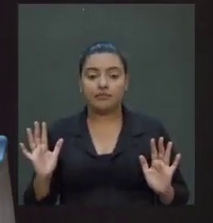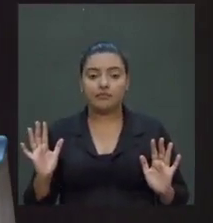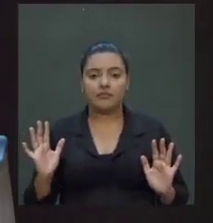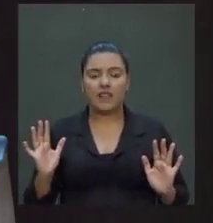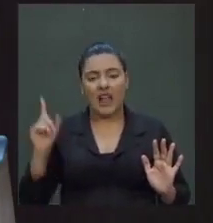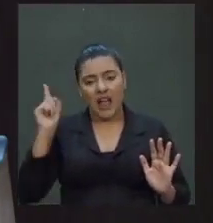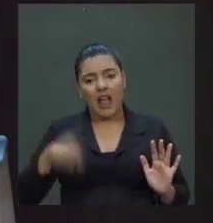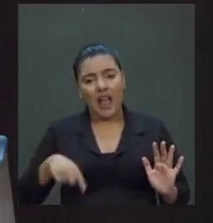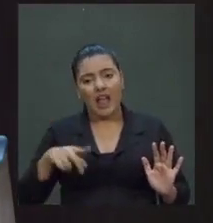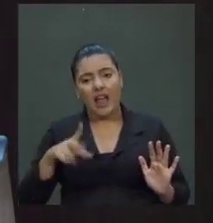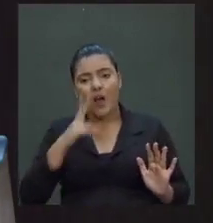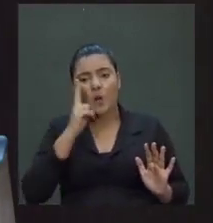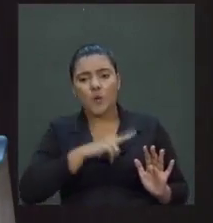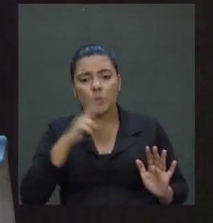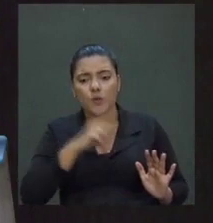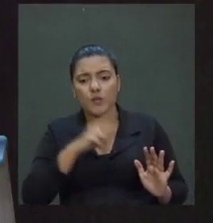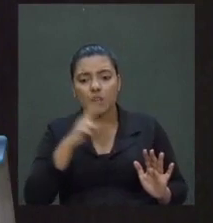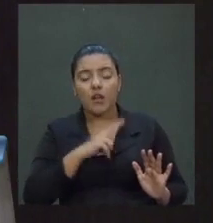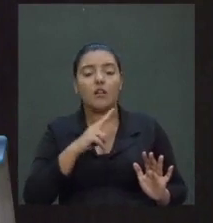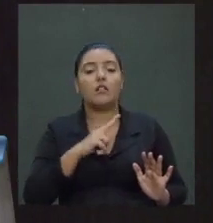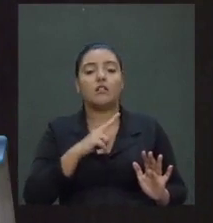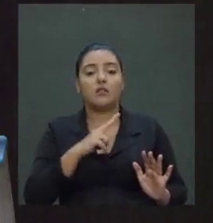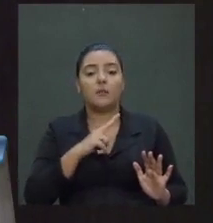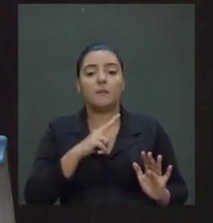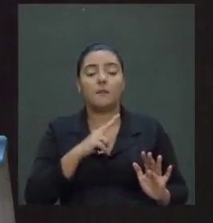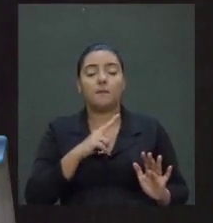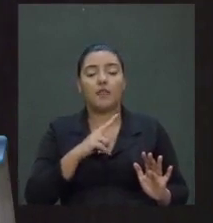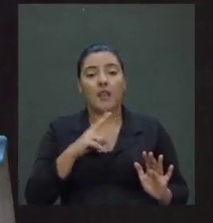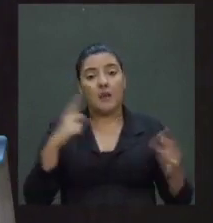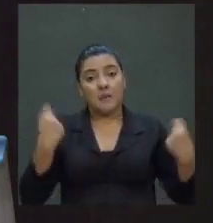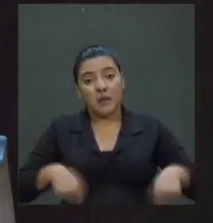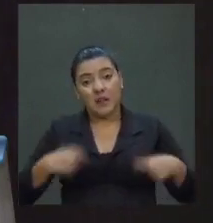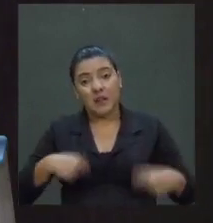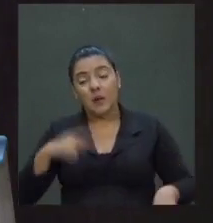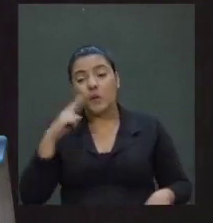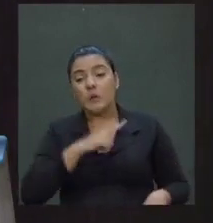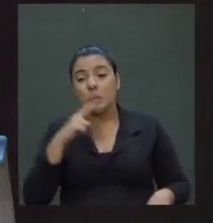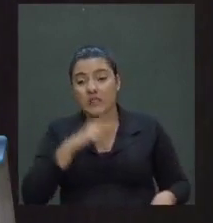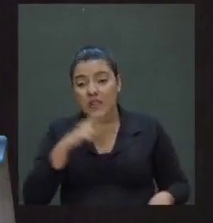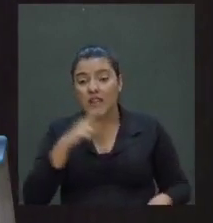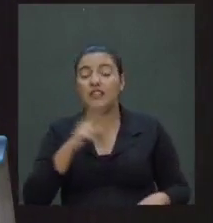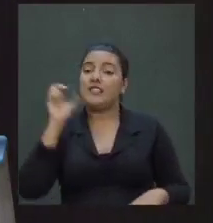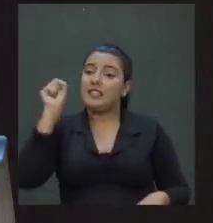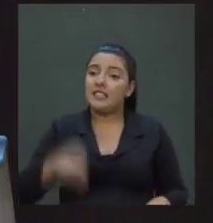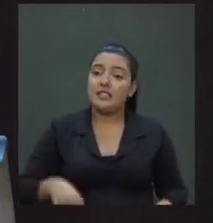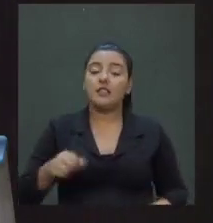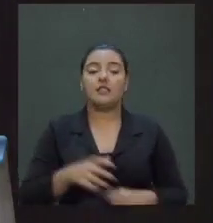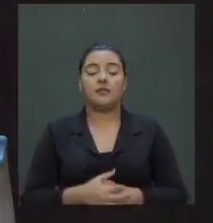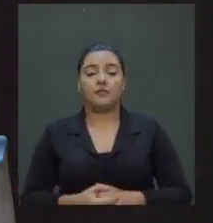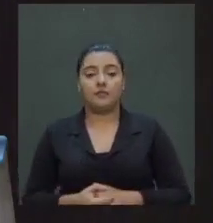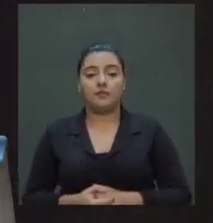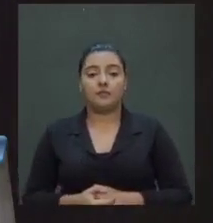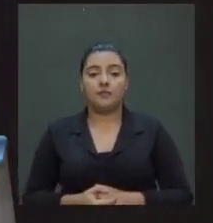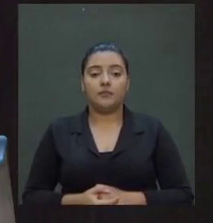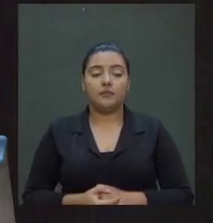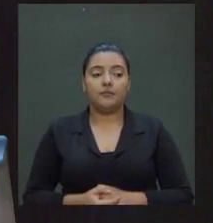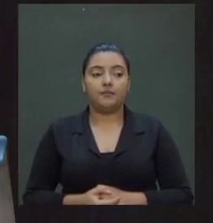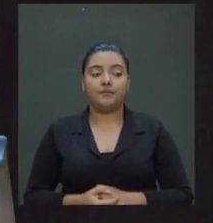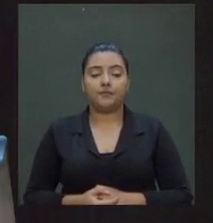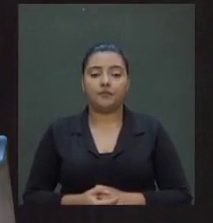é de fato uma emergência? É indiscutivelmente uma emergência. É